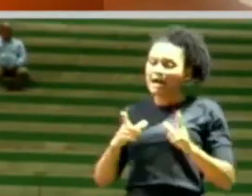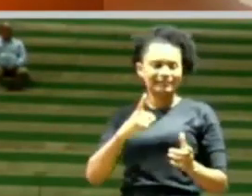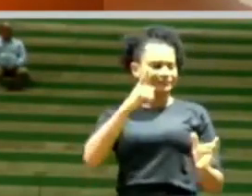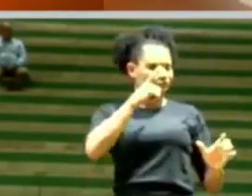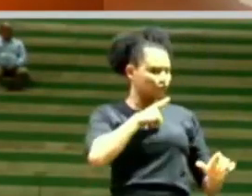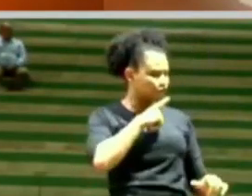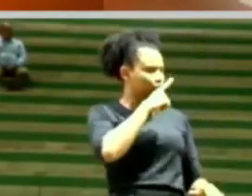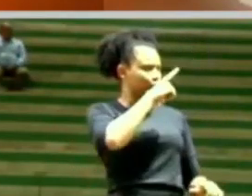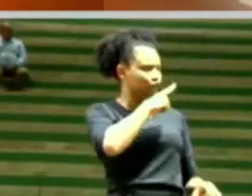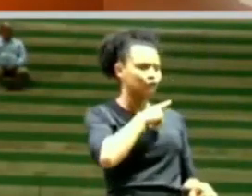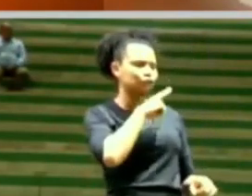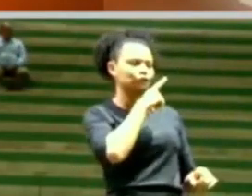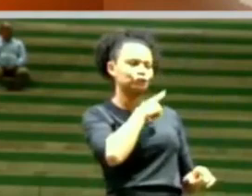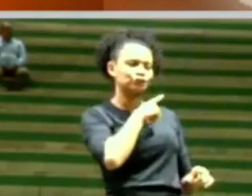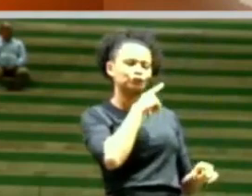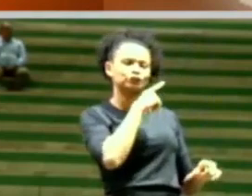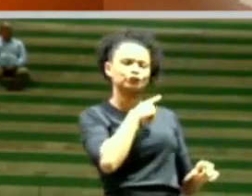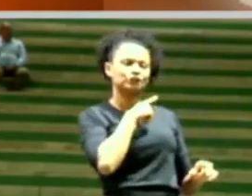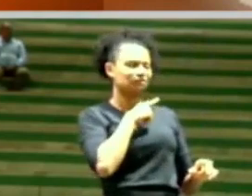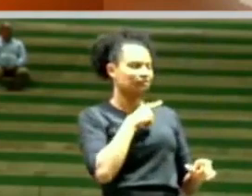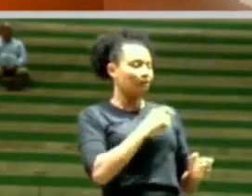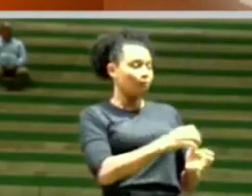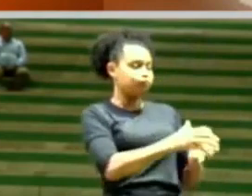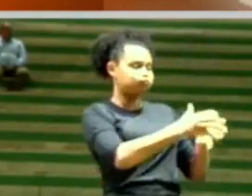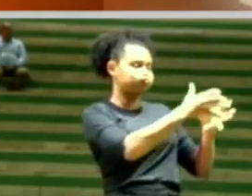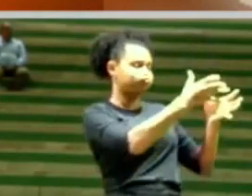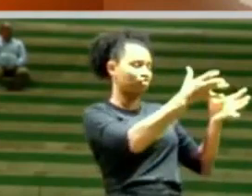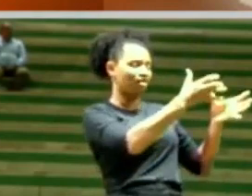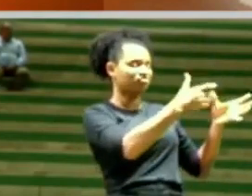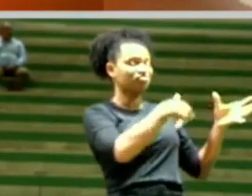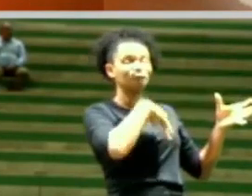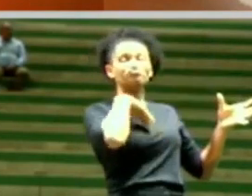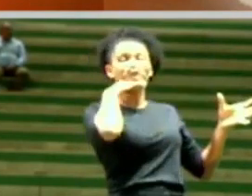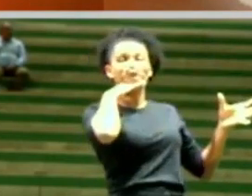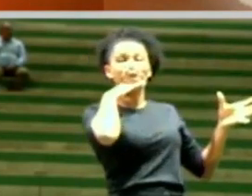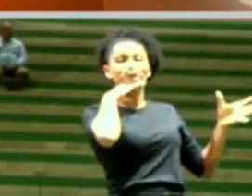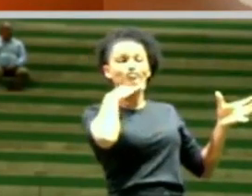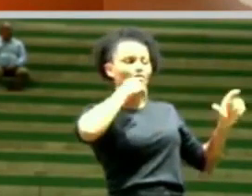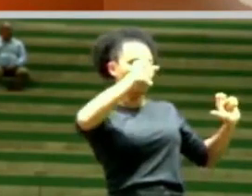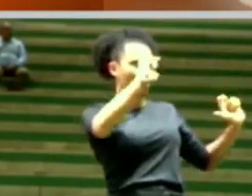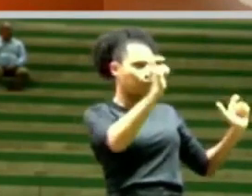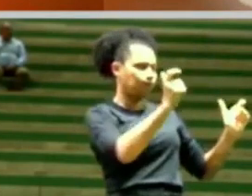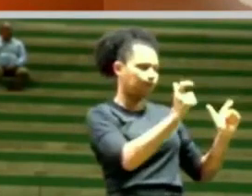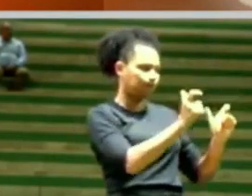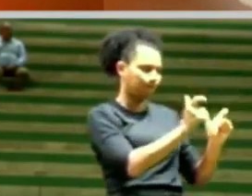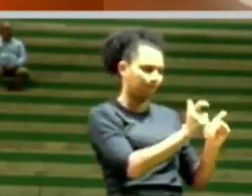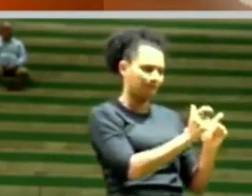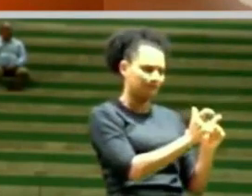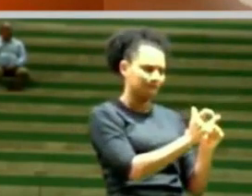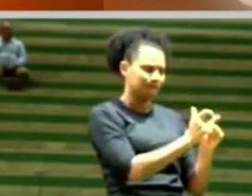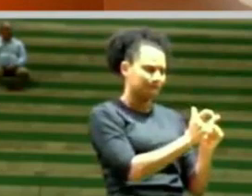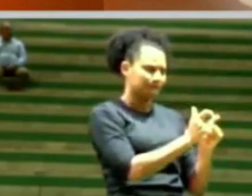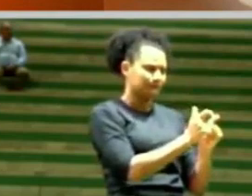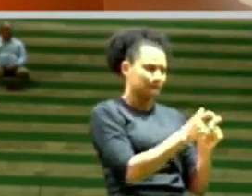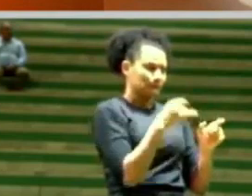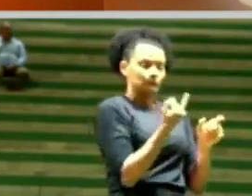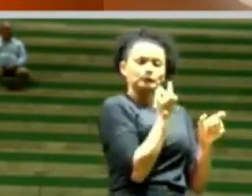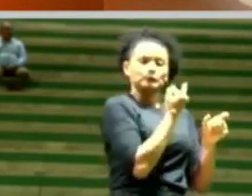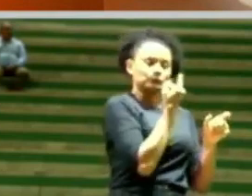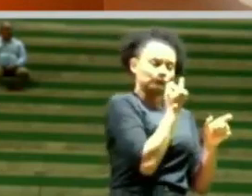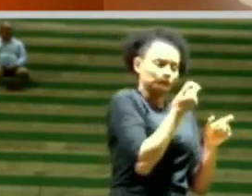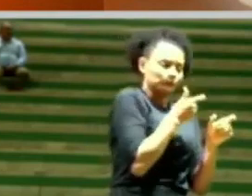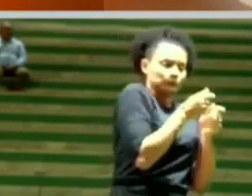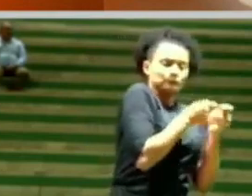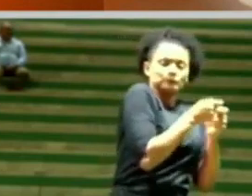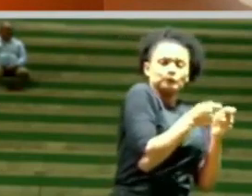algo, menos tem valor. Quanto menos você tem, mais tem valor.